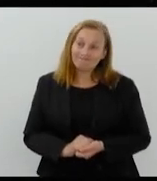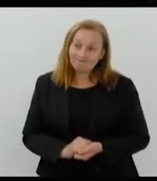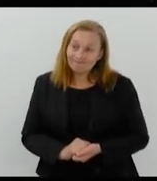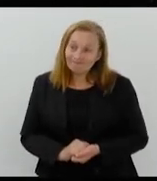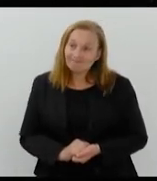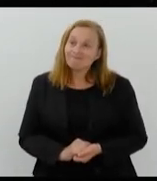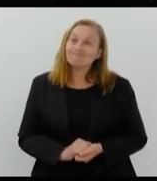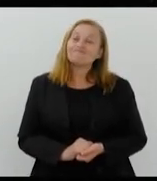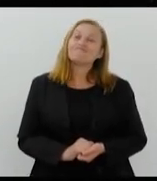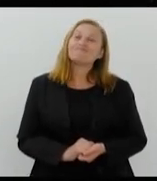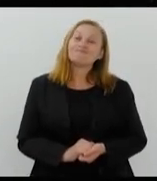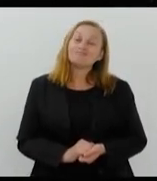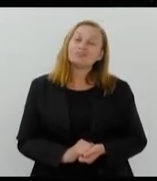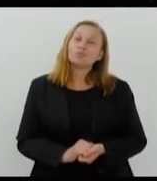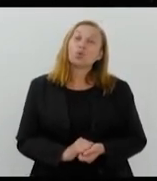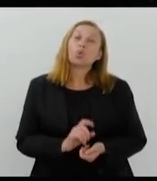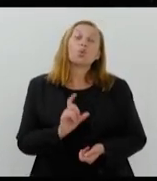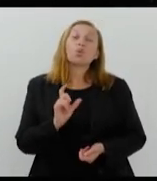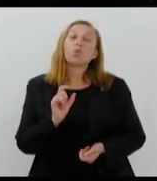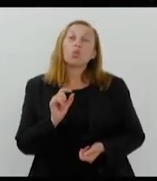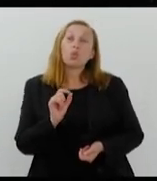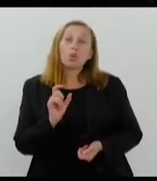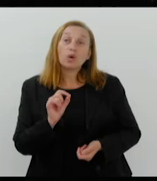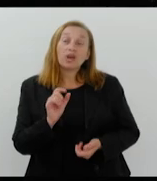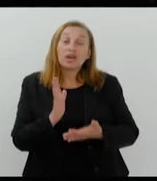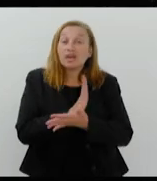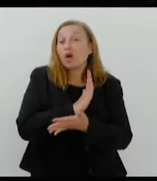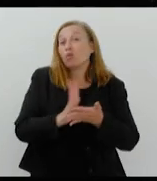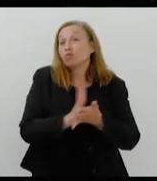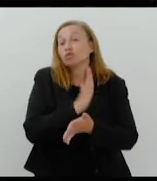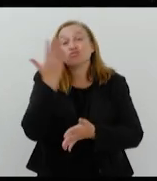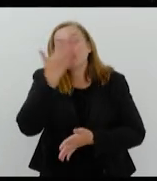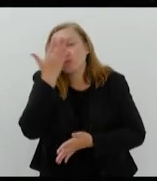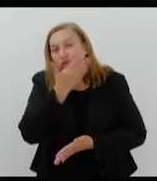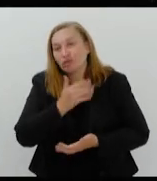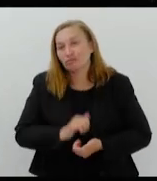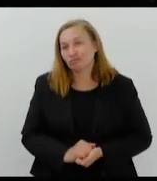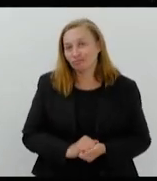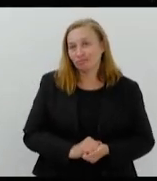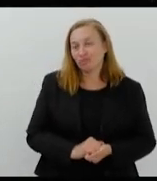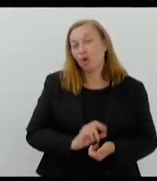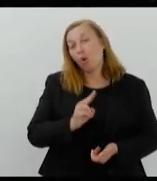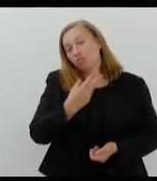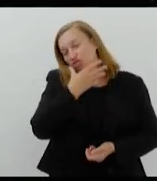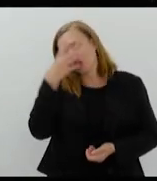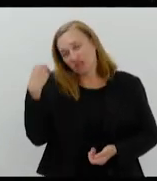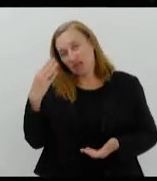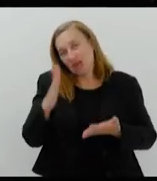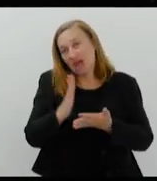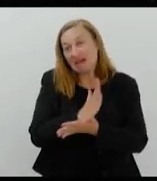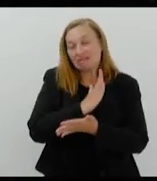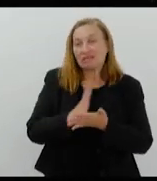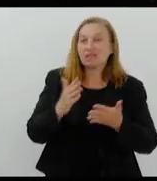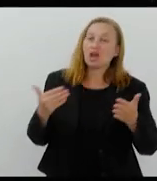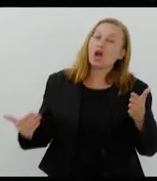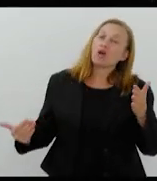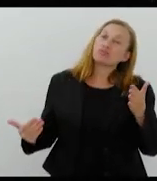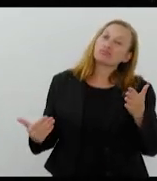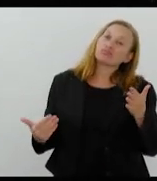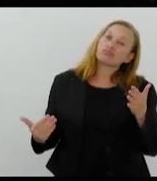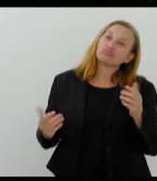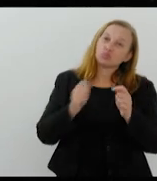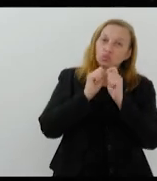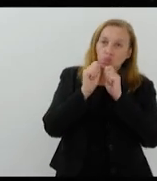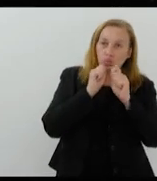E o que, que passou despercebido de muitos? Até de alguns jornalistas